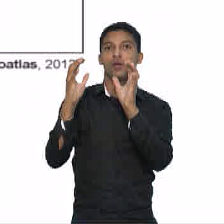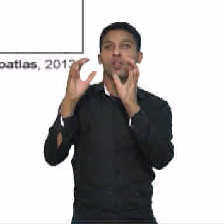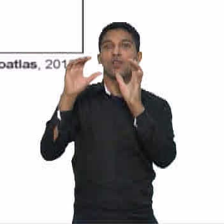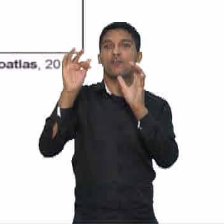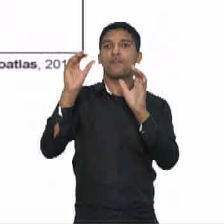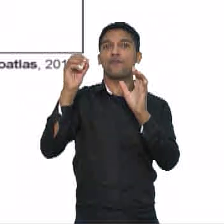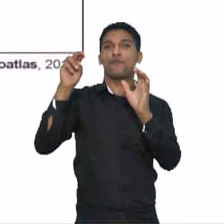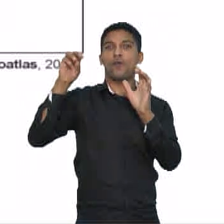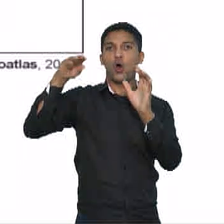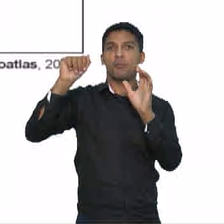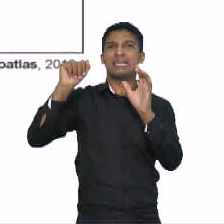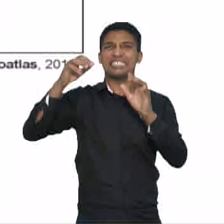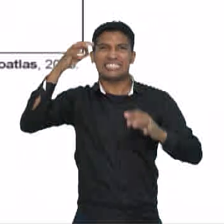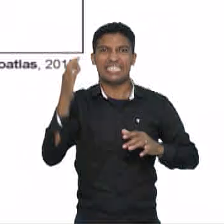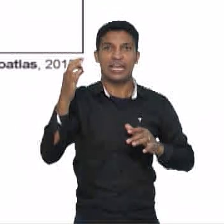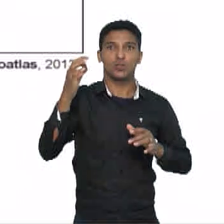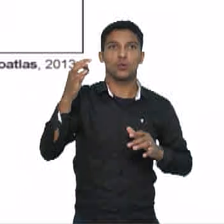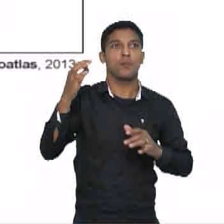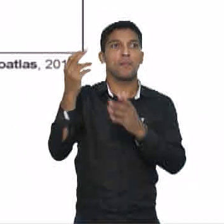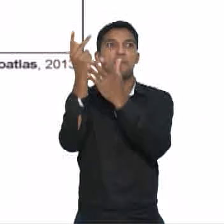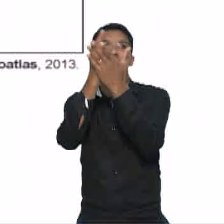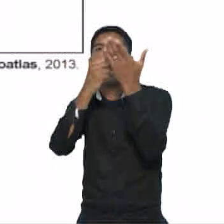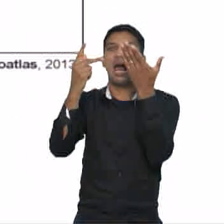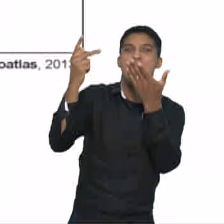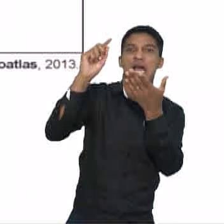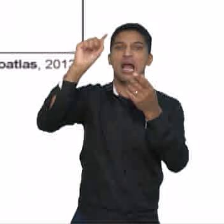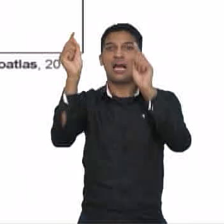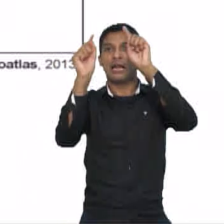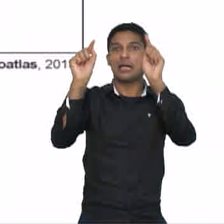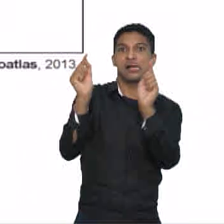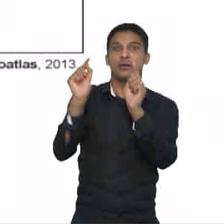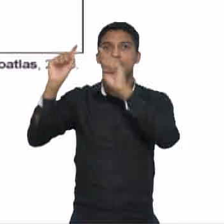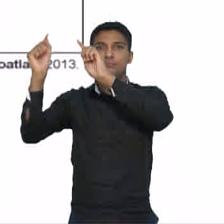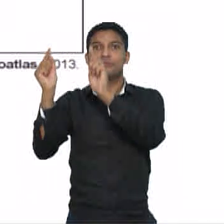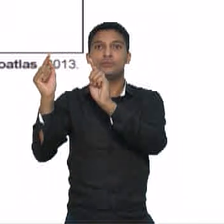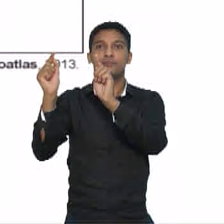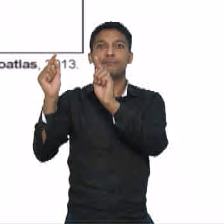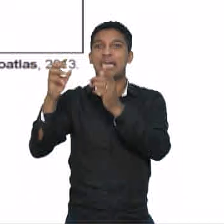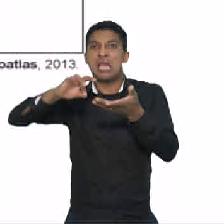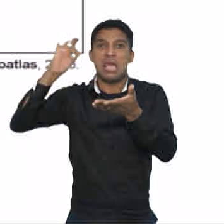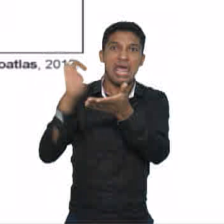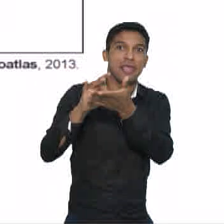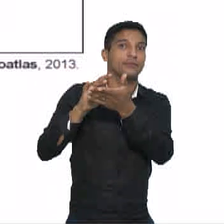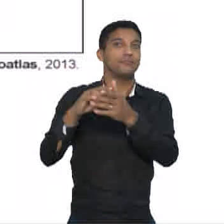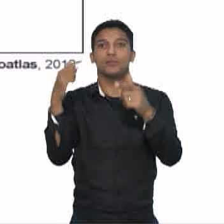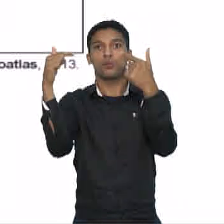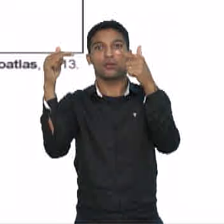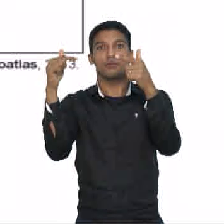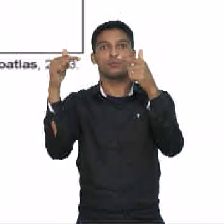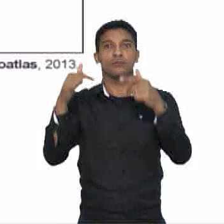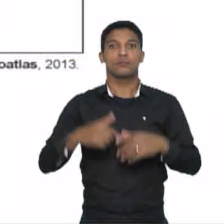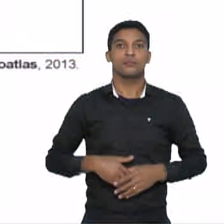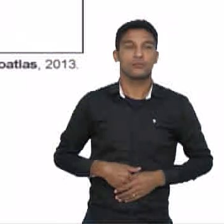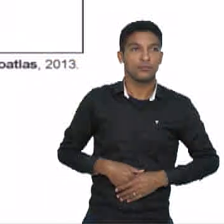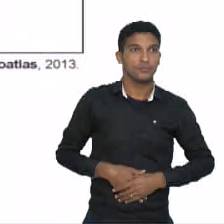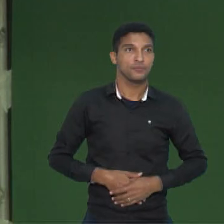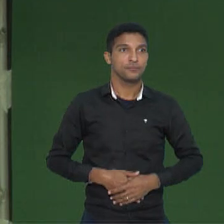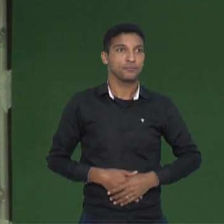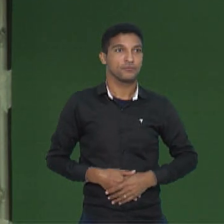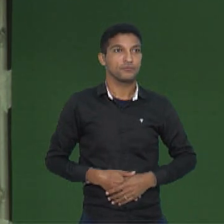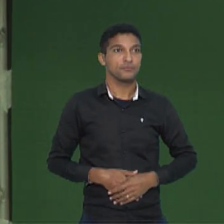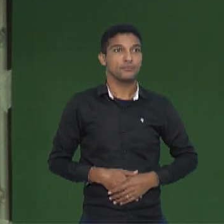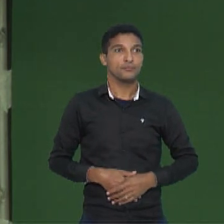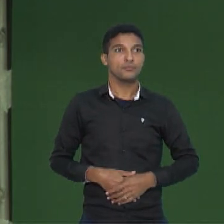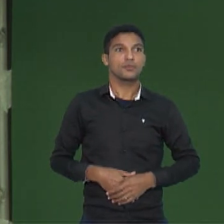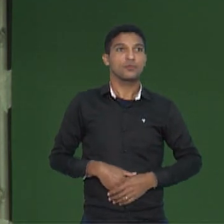Porém, alguns aspectos estão presentes em todas as regiões do país. Nas anamorfoses abaixo,